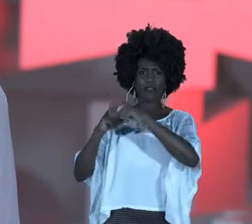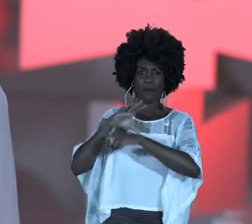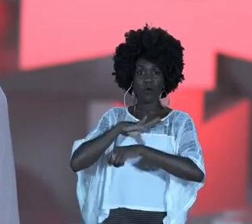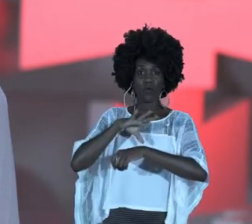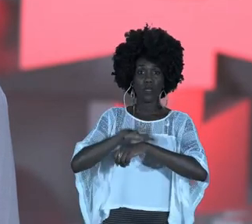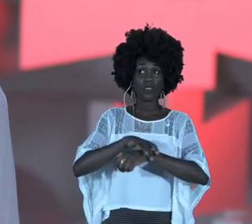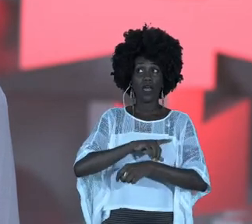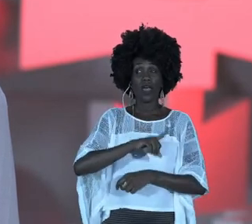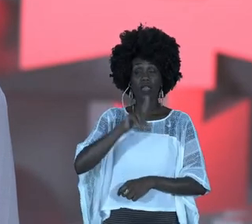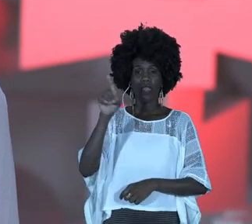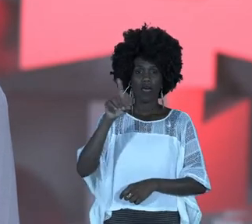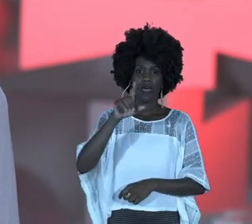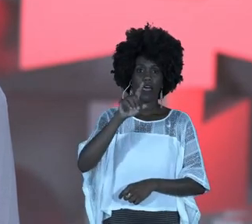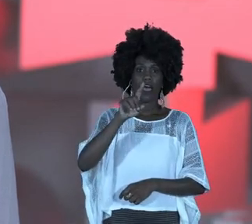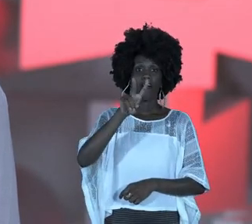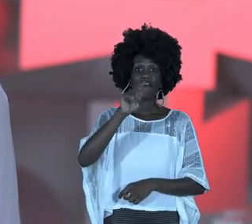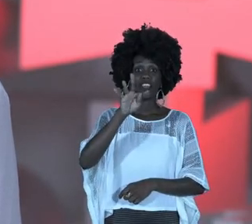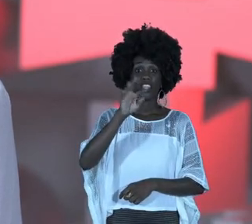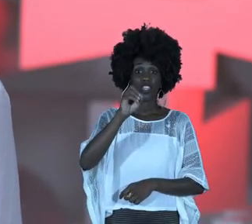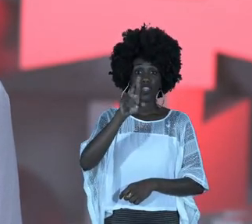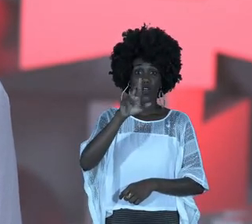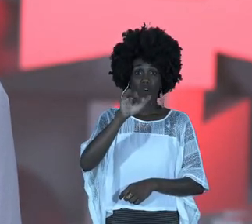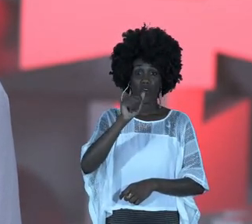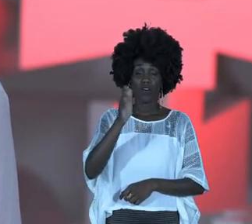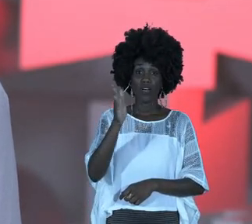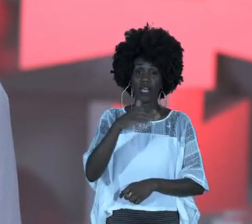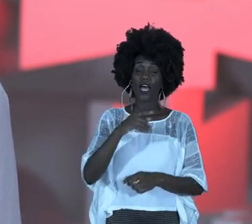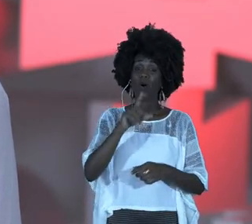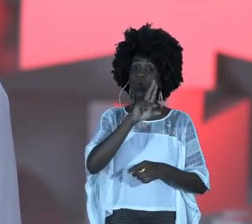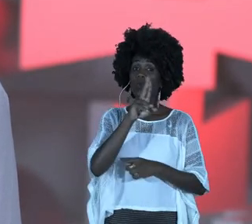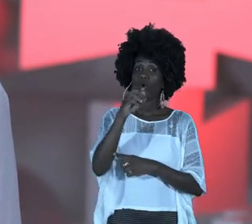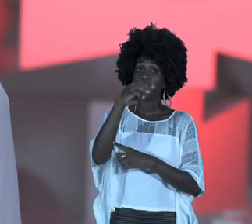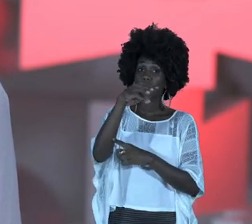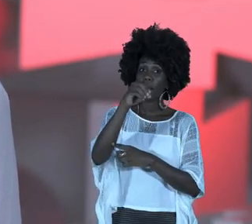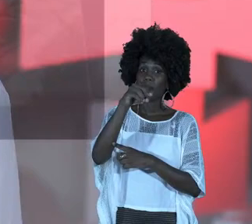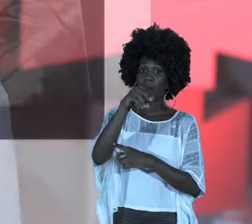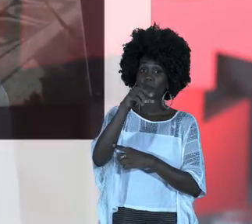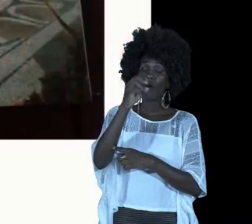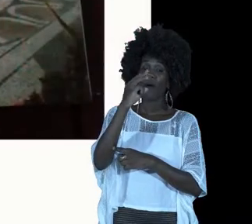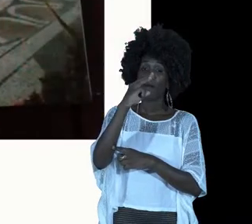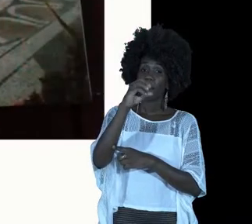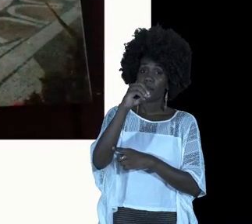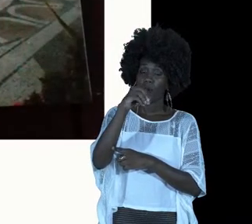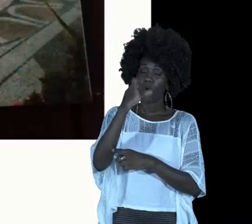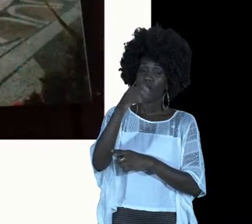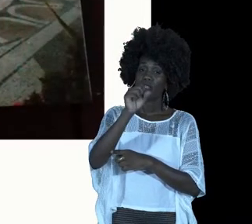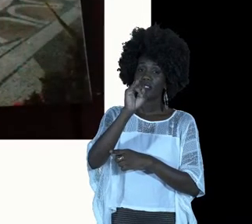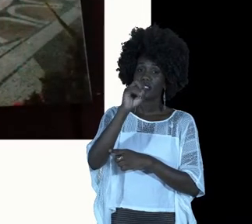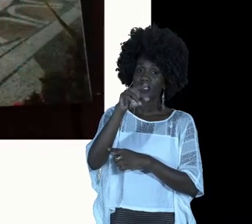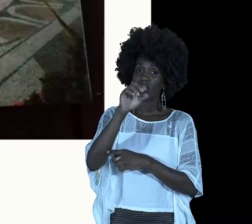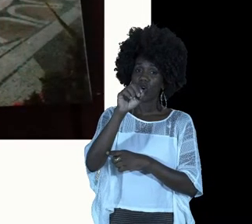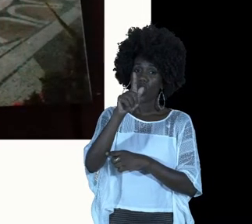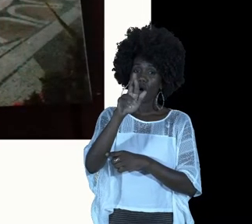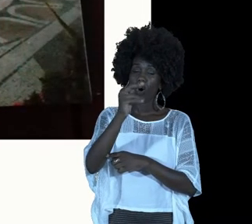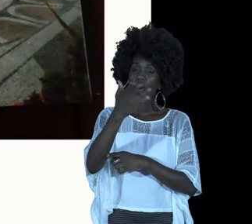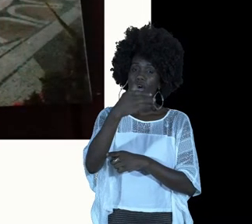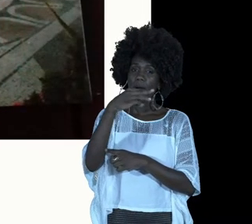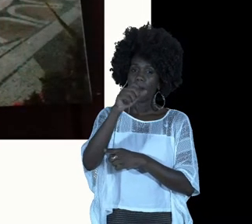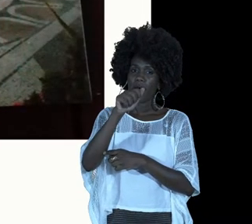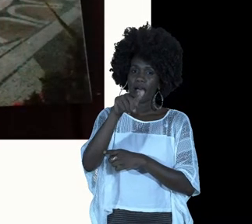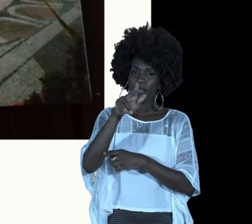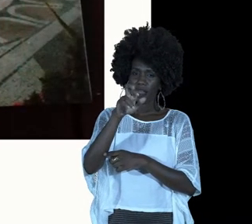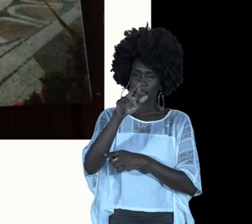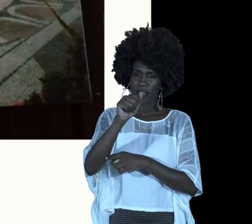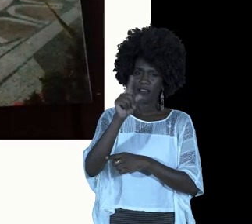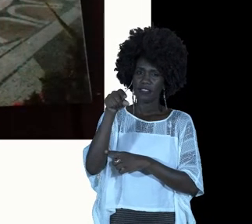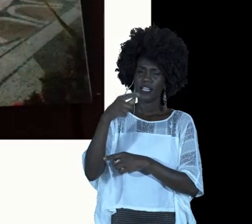Vitória, chama Monsenhor Marquês, é de 1978. Então a gente sabe que Juarez tem um forte trabalho com essas